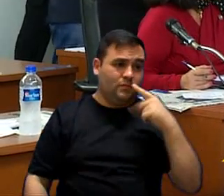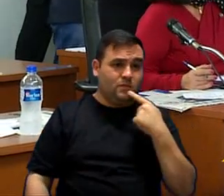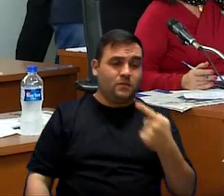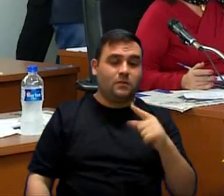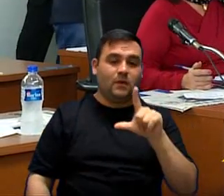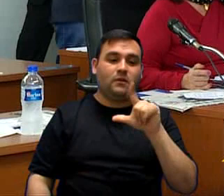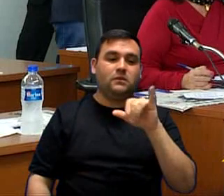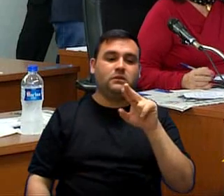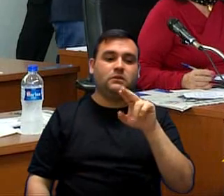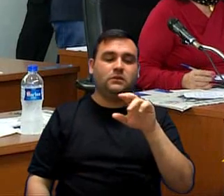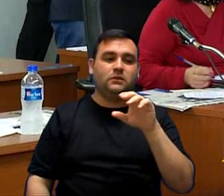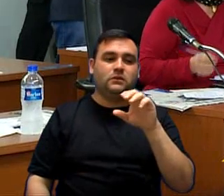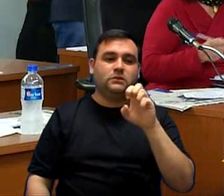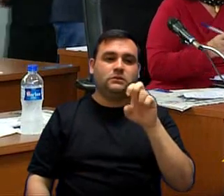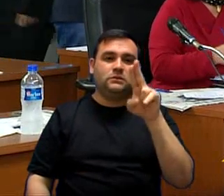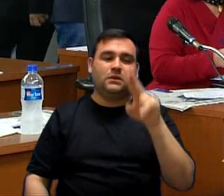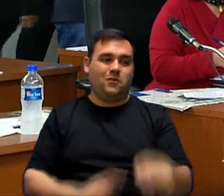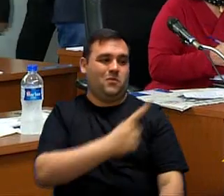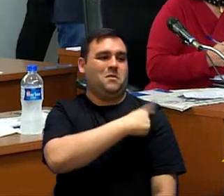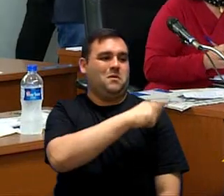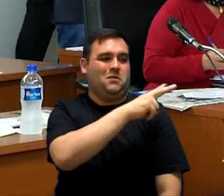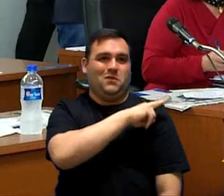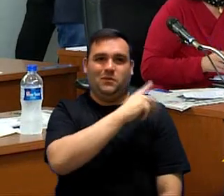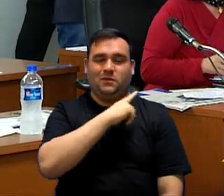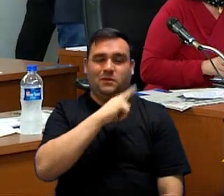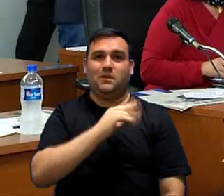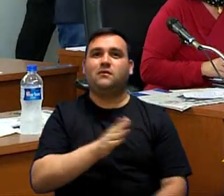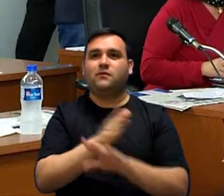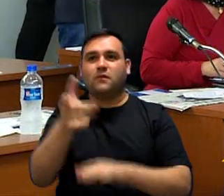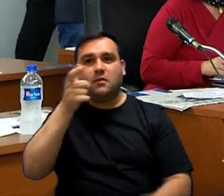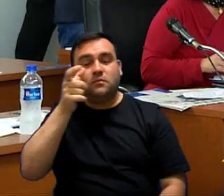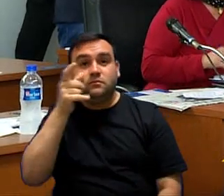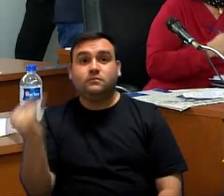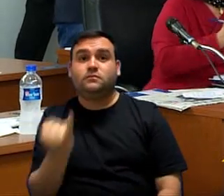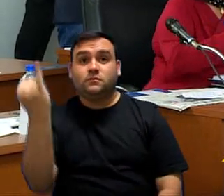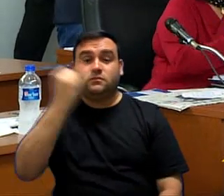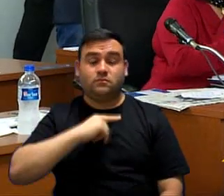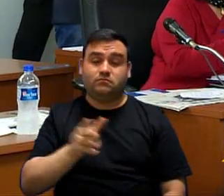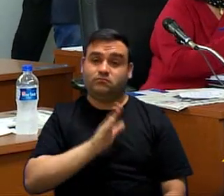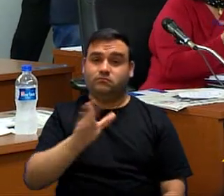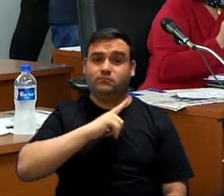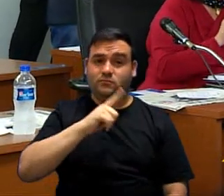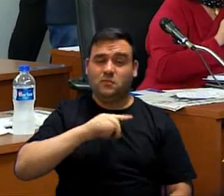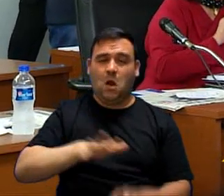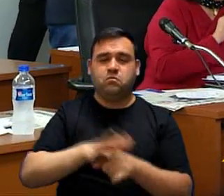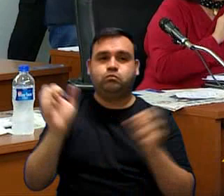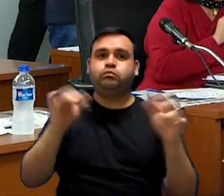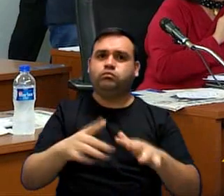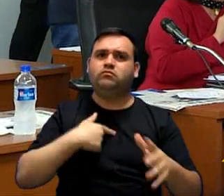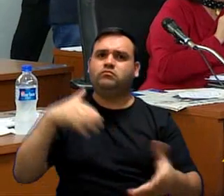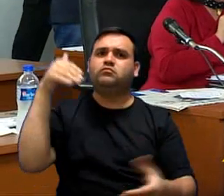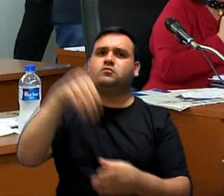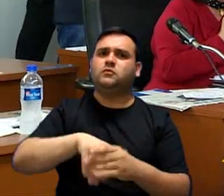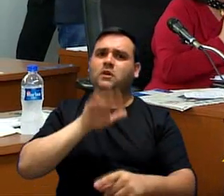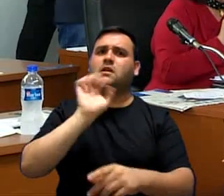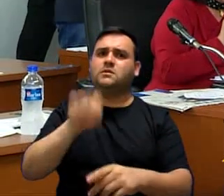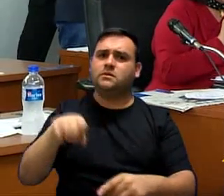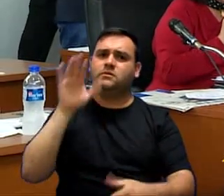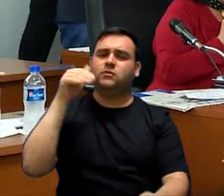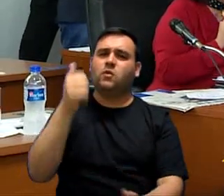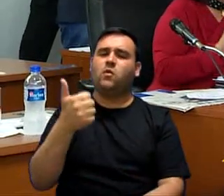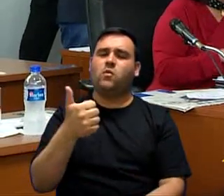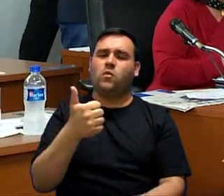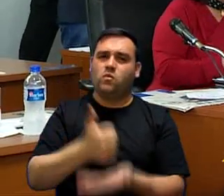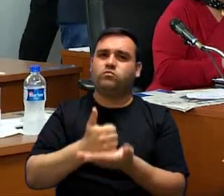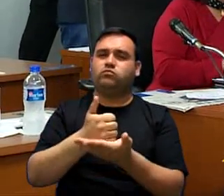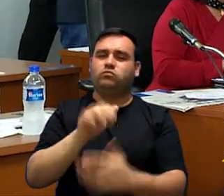do liceu primeiro e segundo, ia lá, quando era um debate importante, eu lotava. Então, por isso, eu vou votar sim nesse projeto. Obrigado,